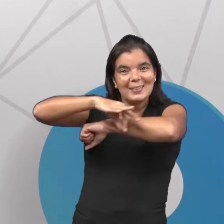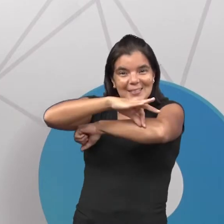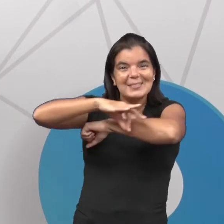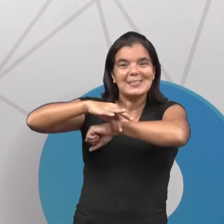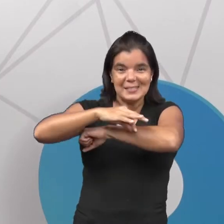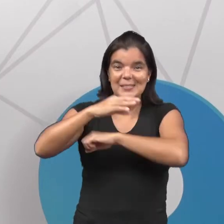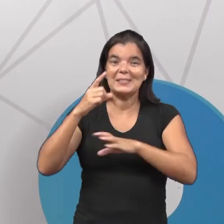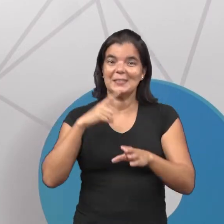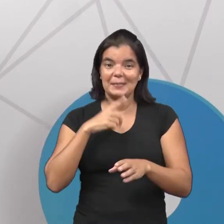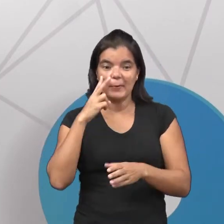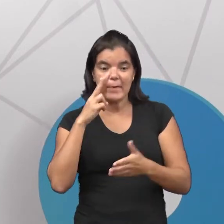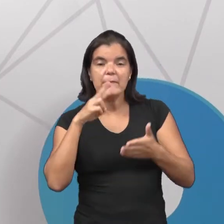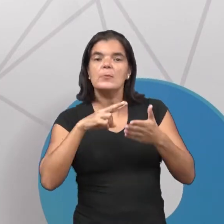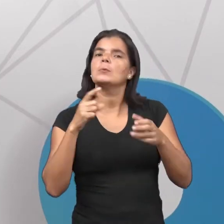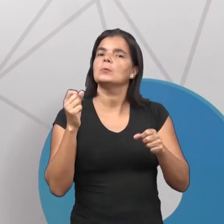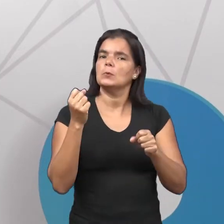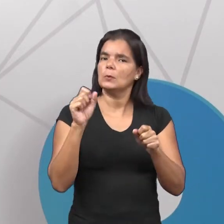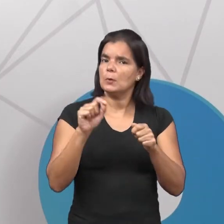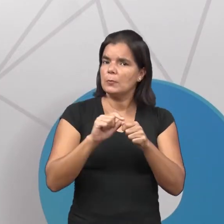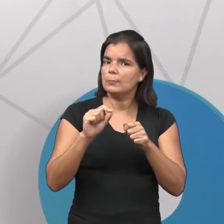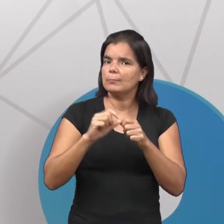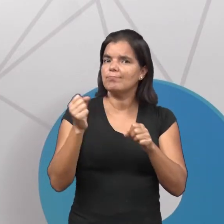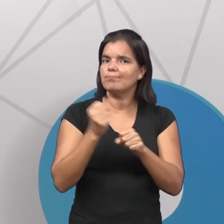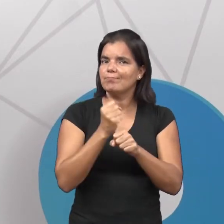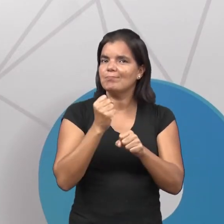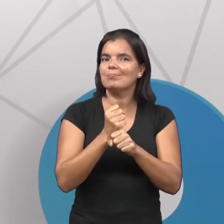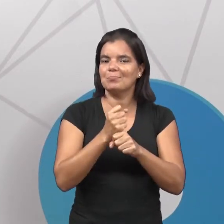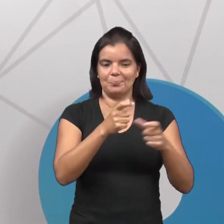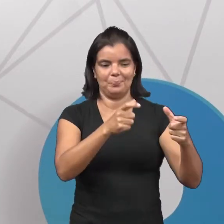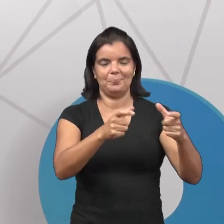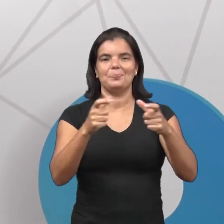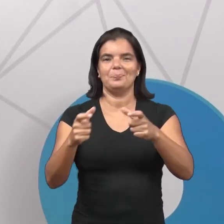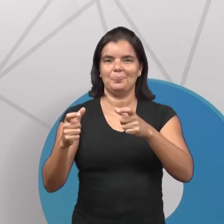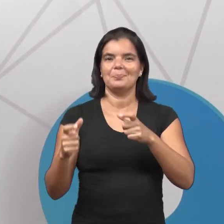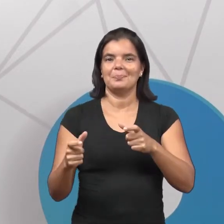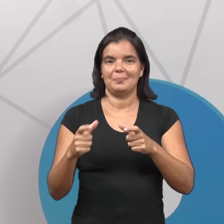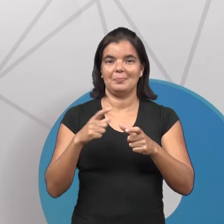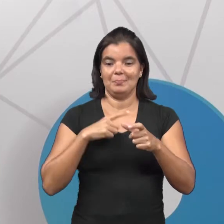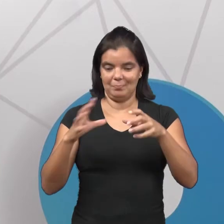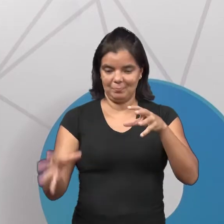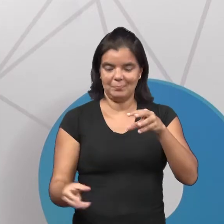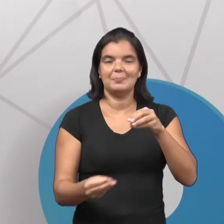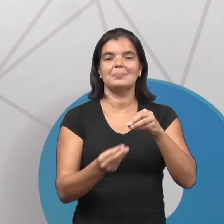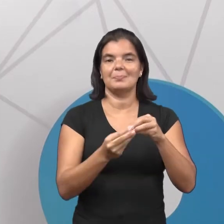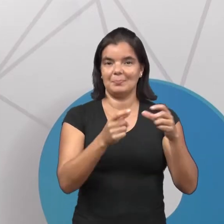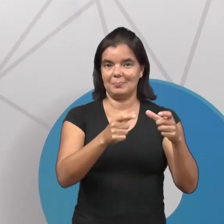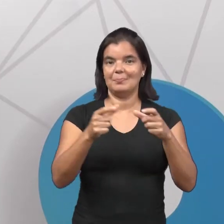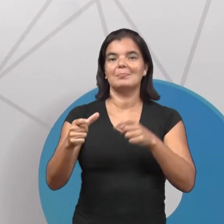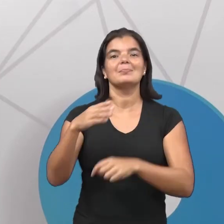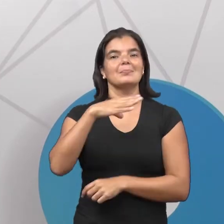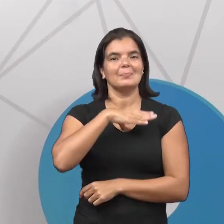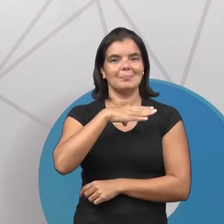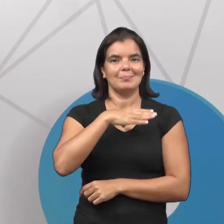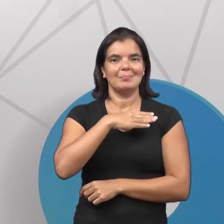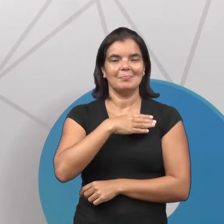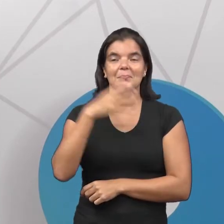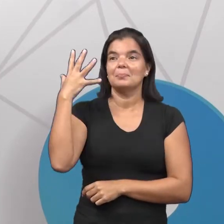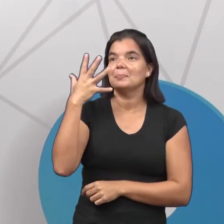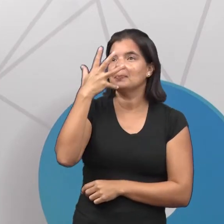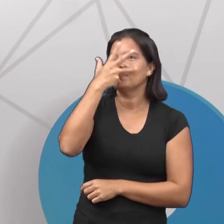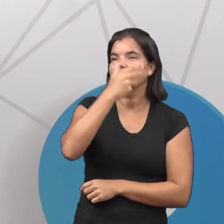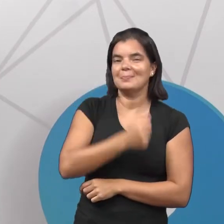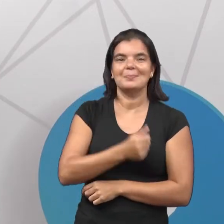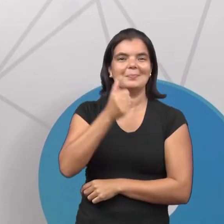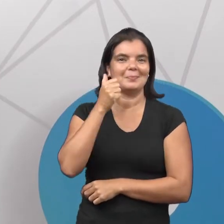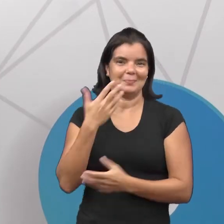de arte que nós construímos para fazer parte do espaço, para preencher um espaço na cidade, para embelezar a